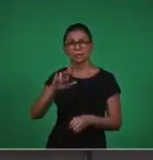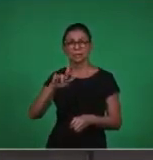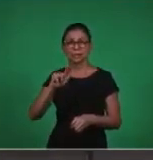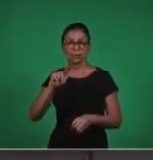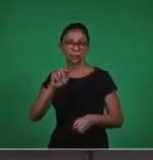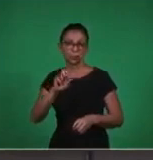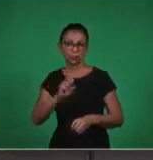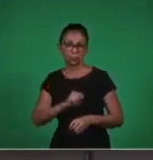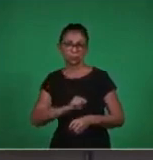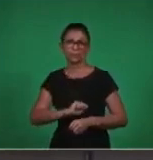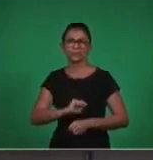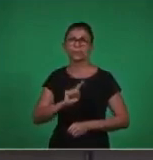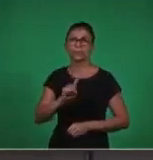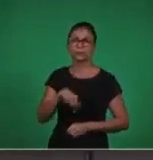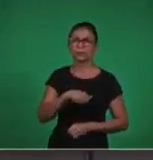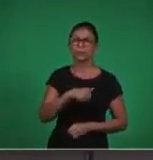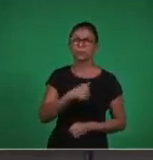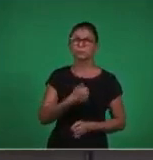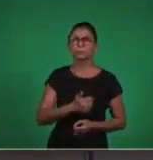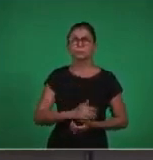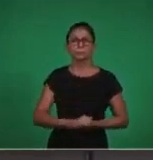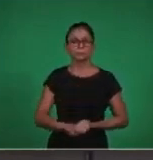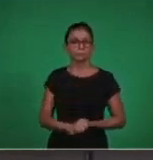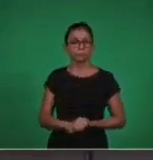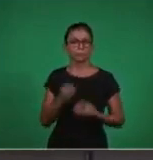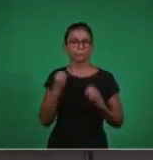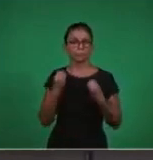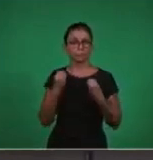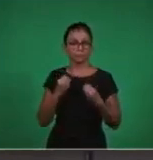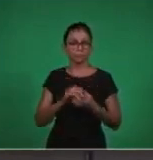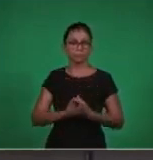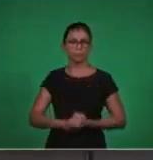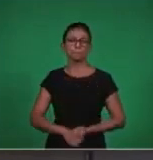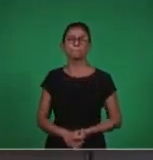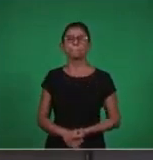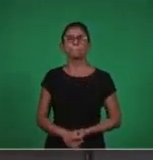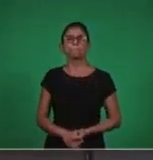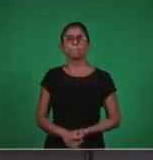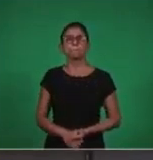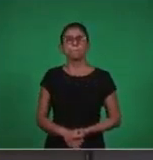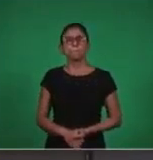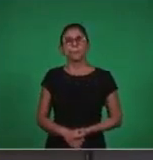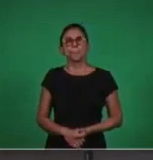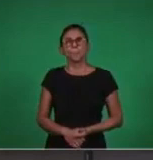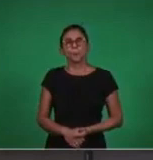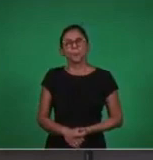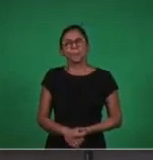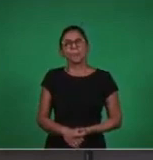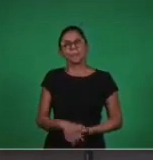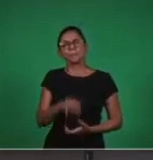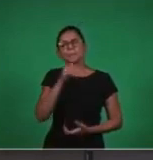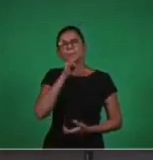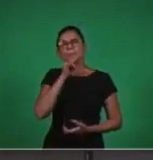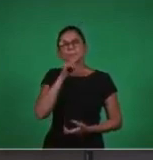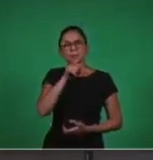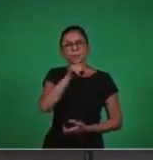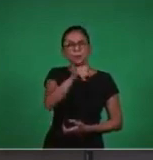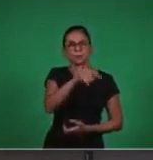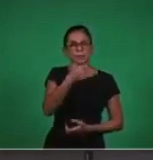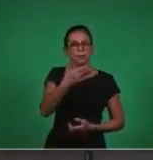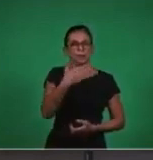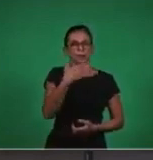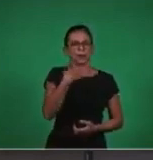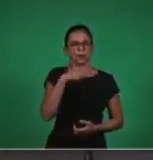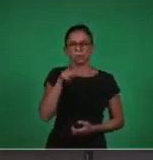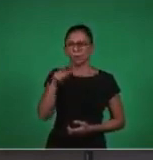vizinha aí, que não tem nada a ver com a outra. Deu para entender? Ela está com calor e você não está. Está